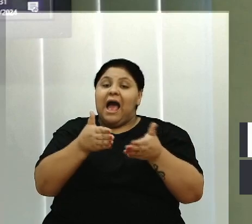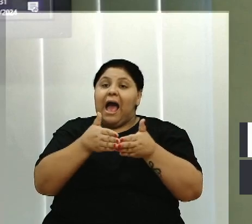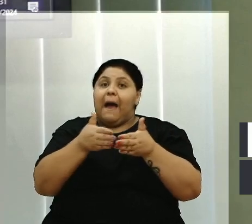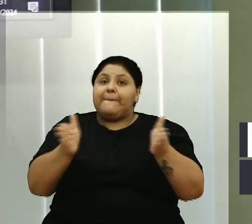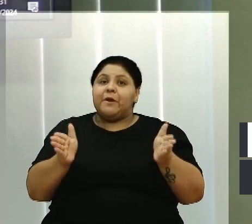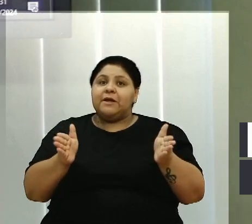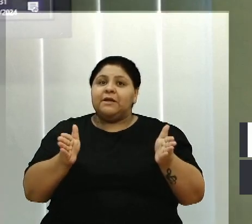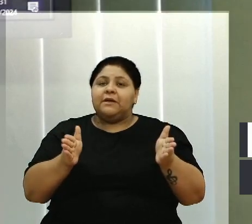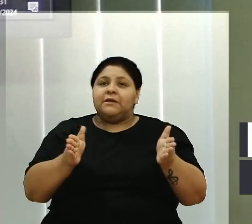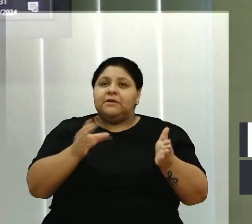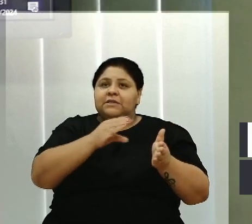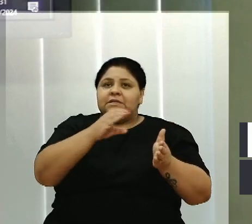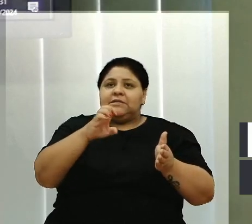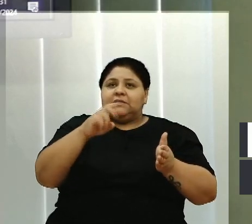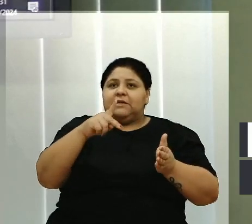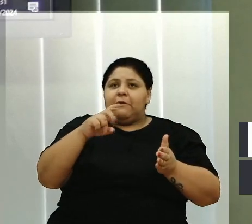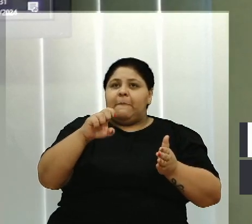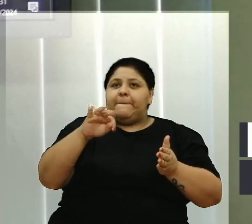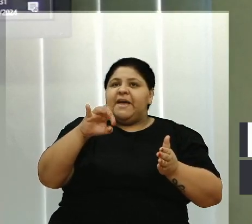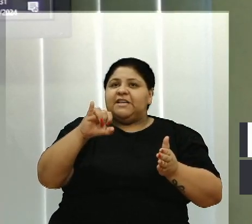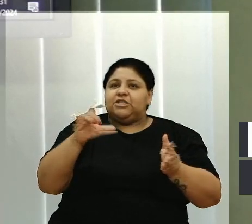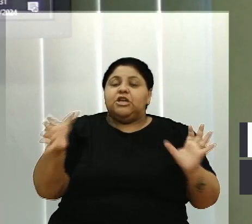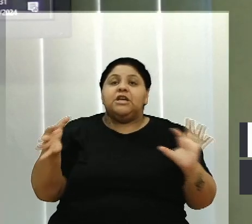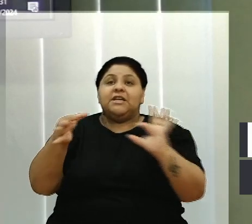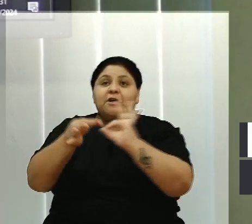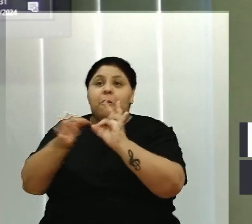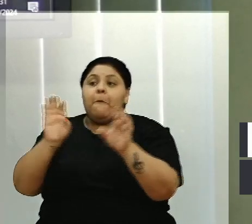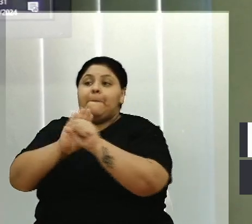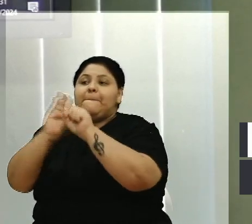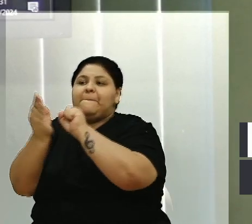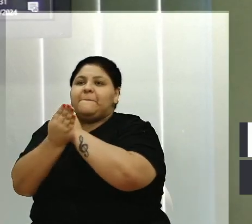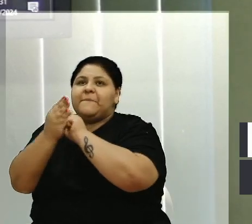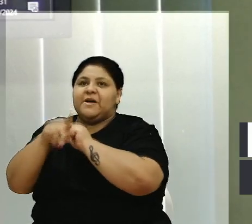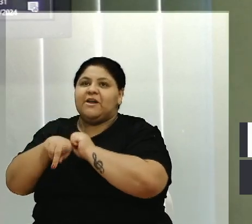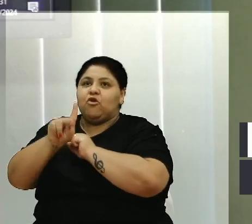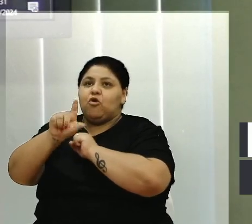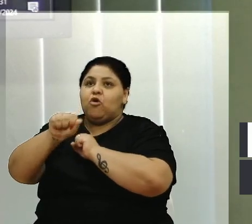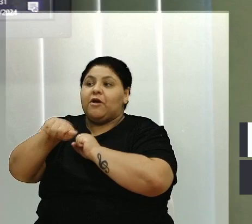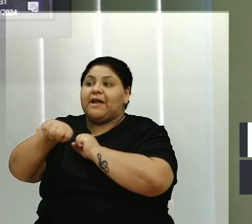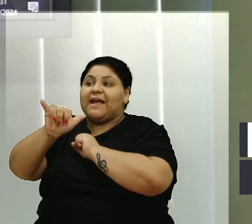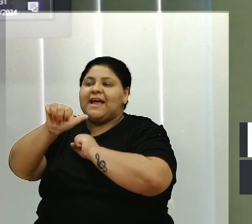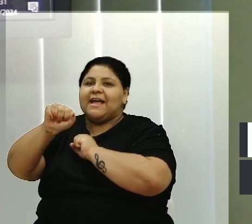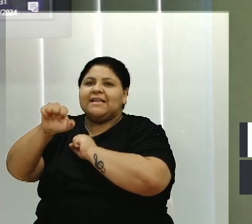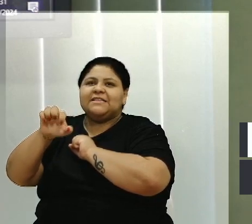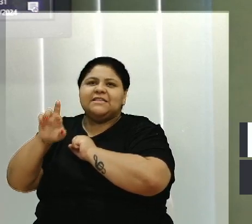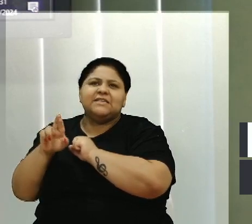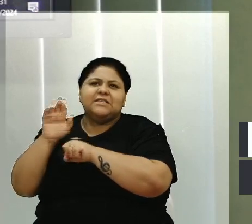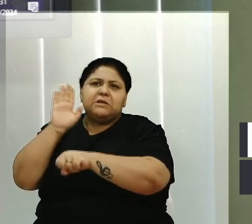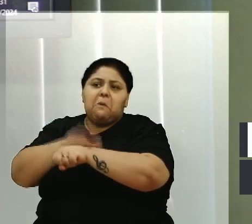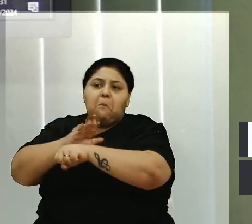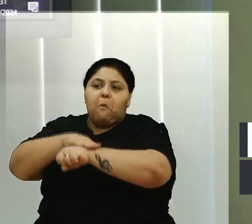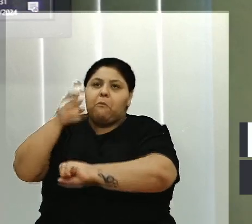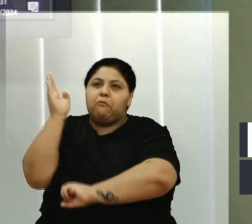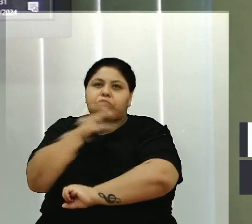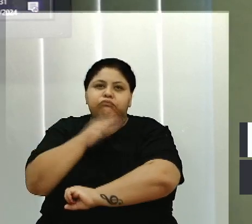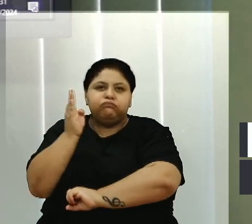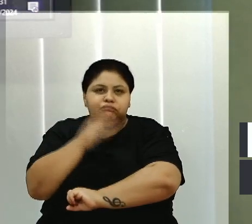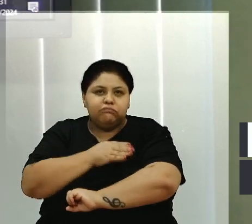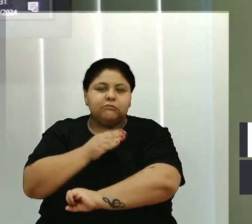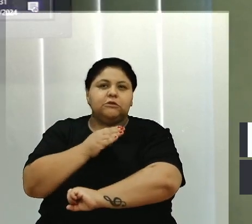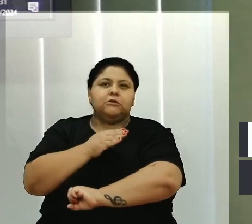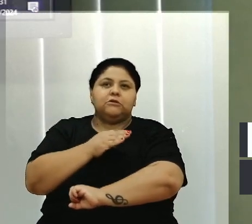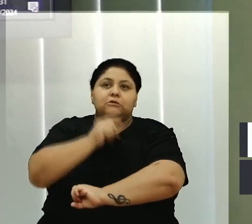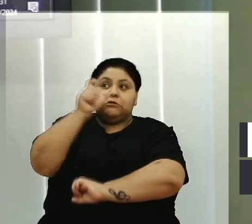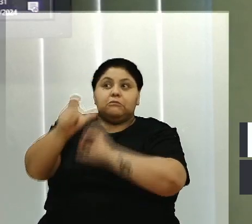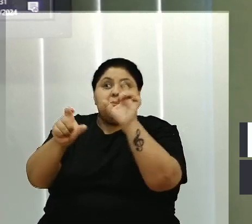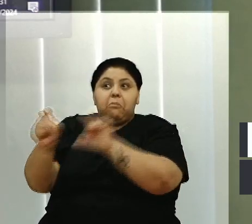Cepete Araju, que já dava ligação no bairro Kaiser, no mínimo para um momento de emergência, de urgência, que as